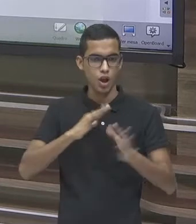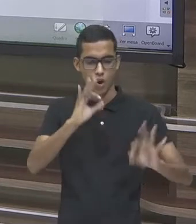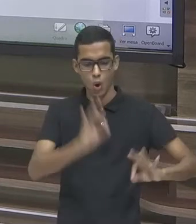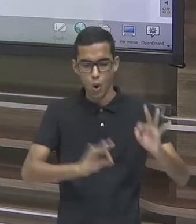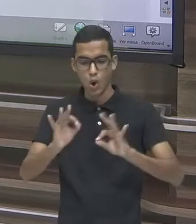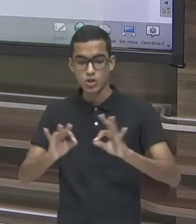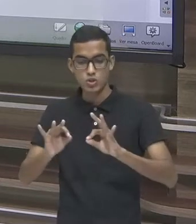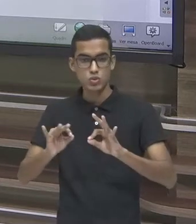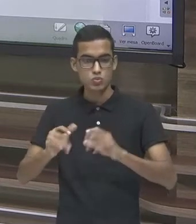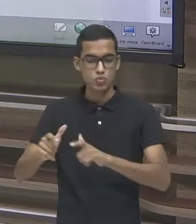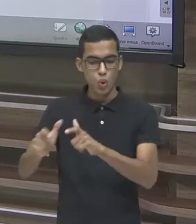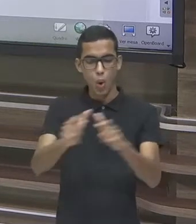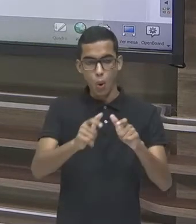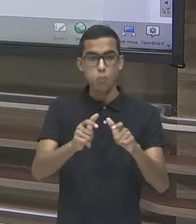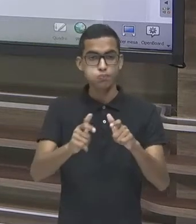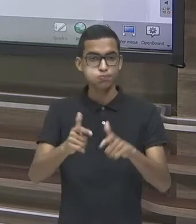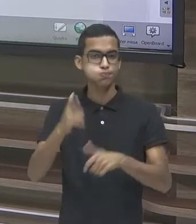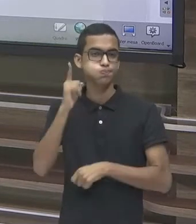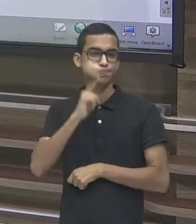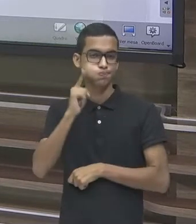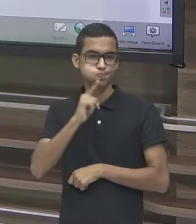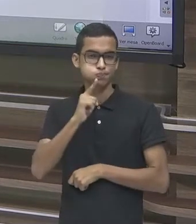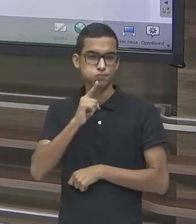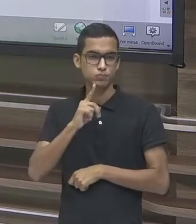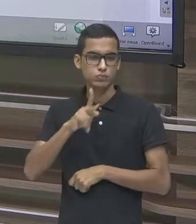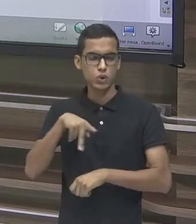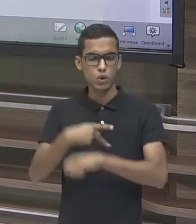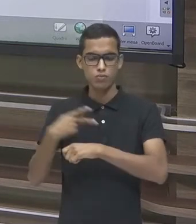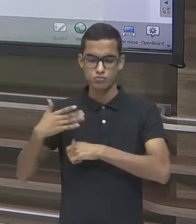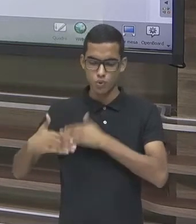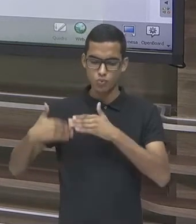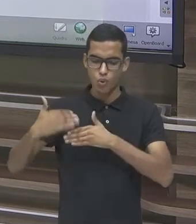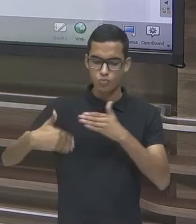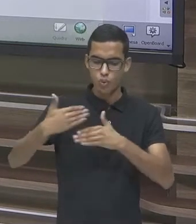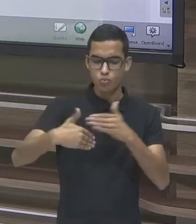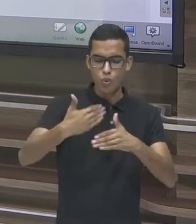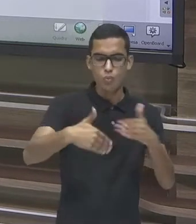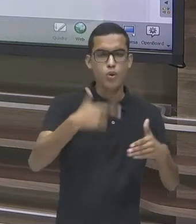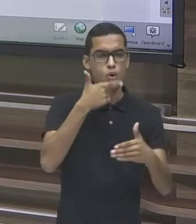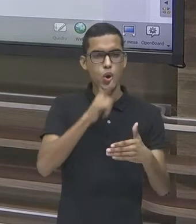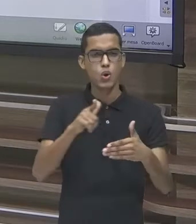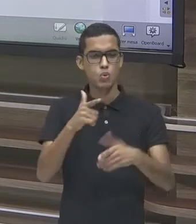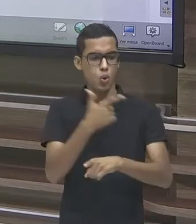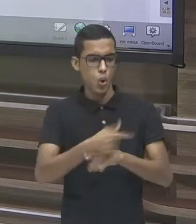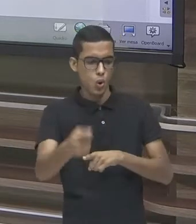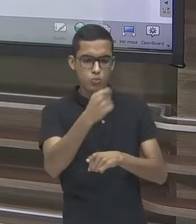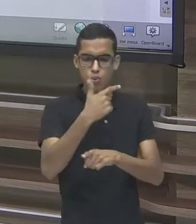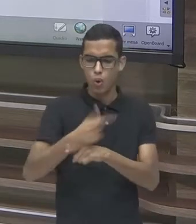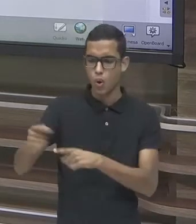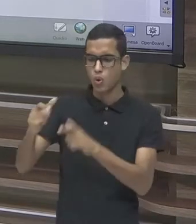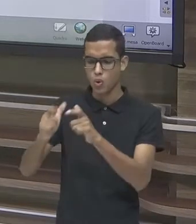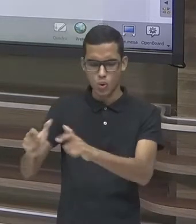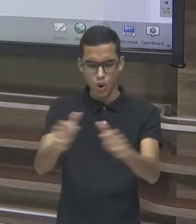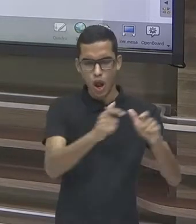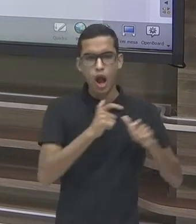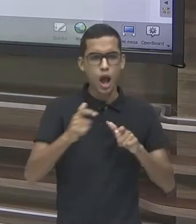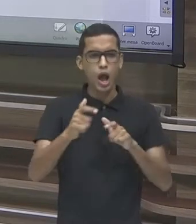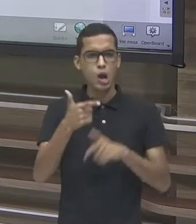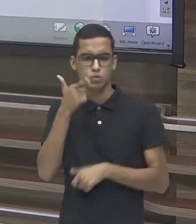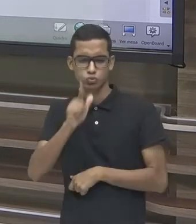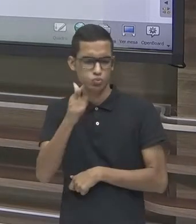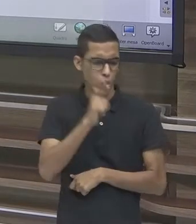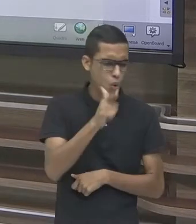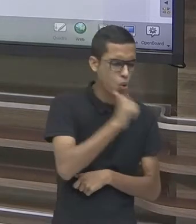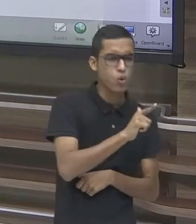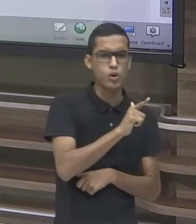do território dos Estados Unidos. Ele foi pouco a pouco ampliando o seu território, comprando terras através de tratados